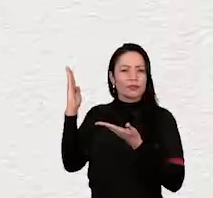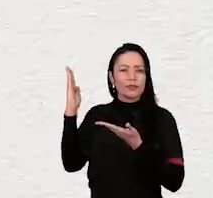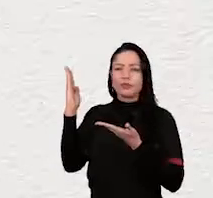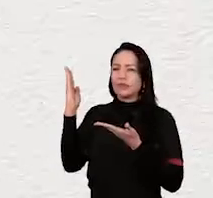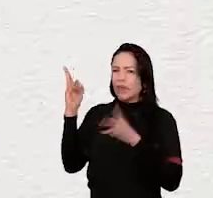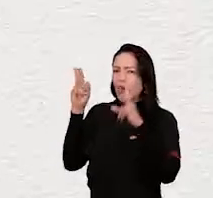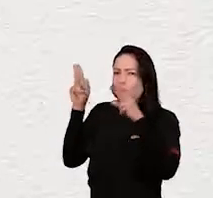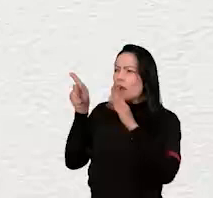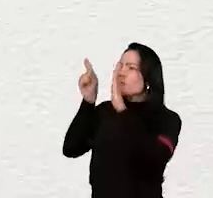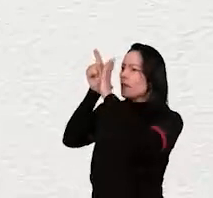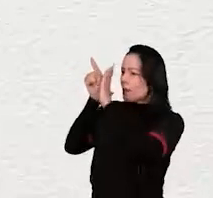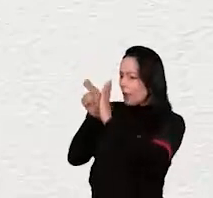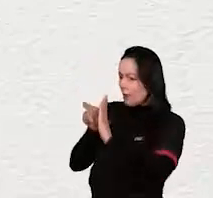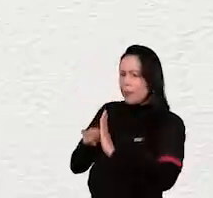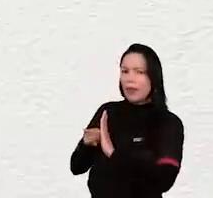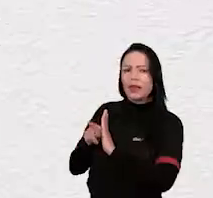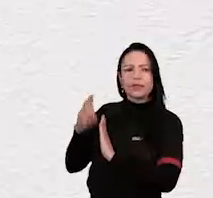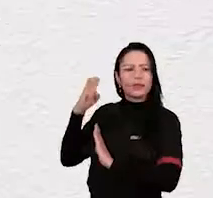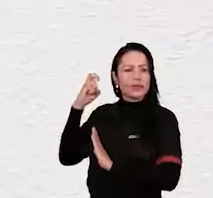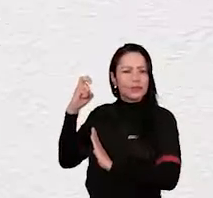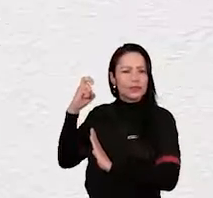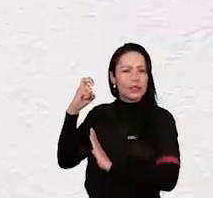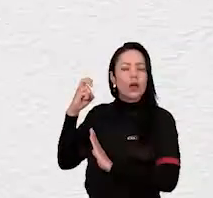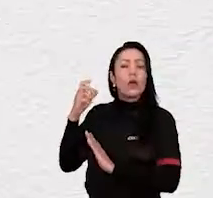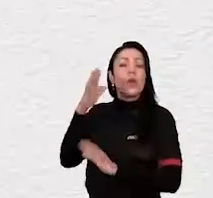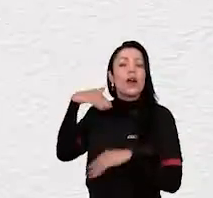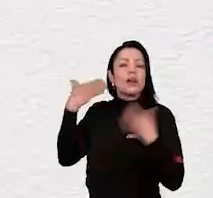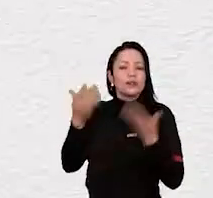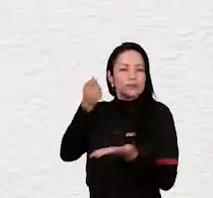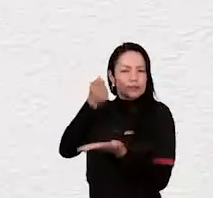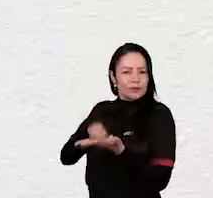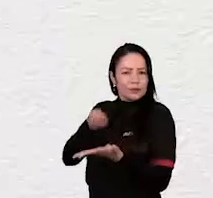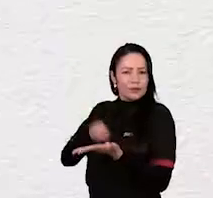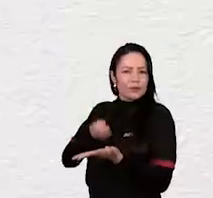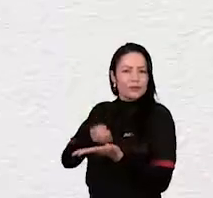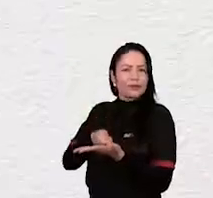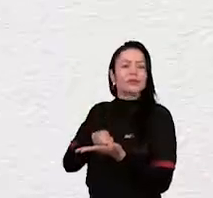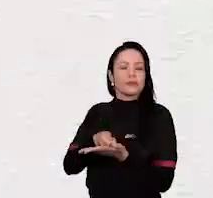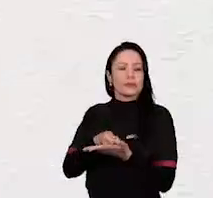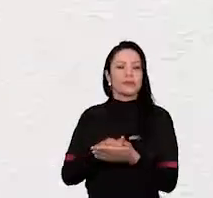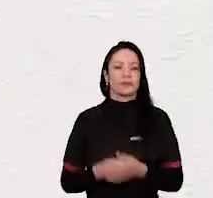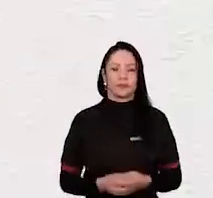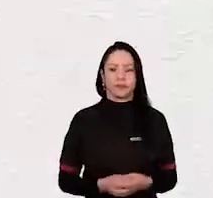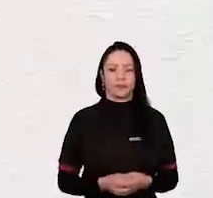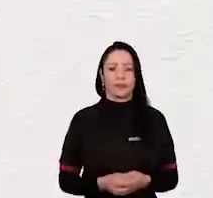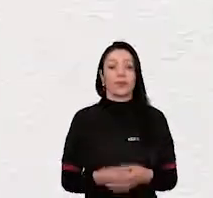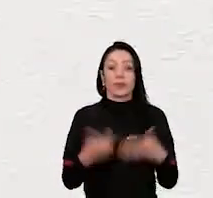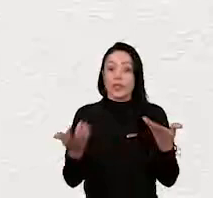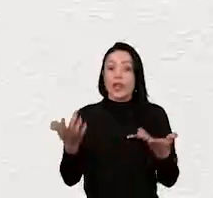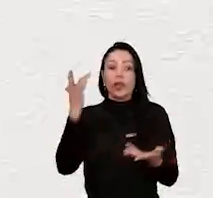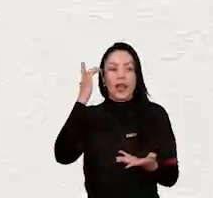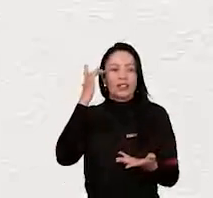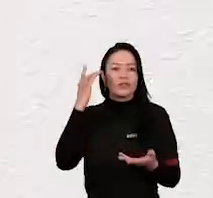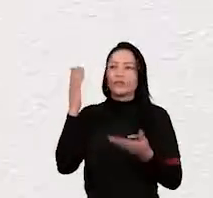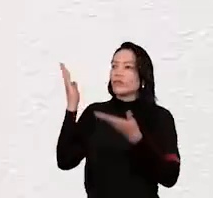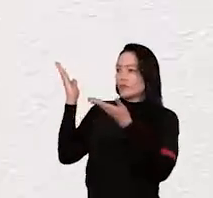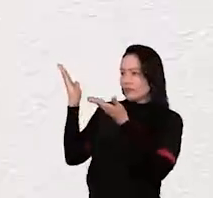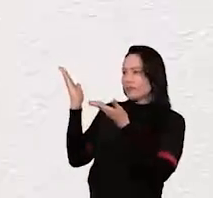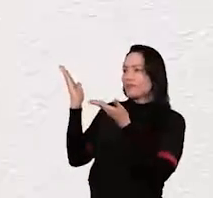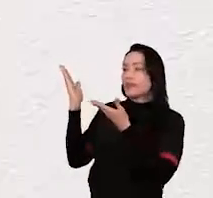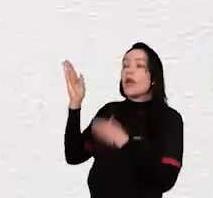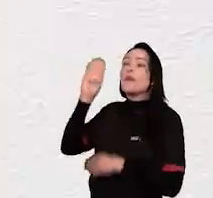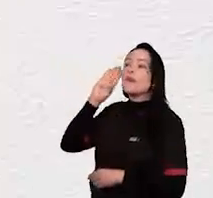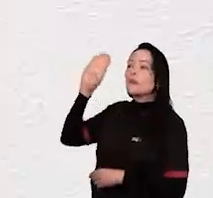caso, né, desses 5 exames, quais são obrigatórios? Então, para mim, eu fico com esses exames.